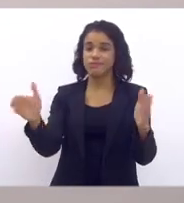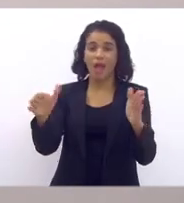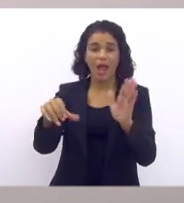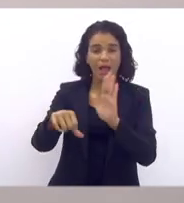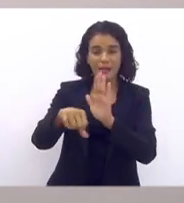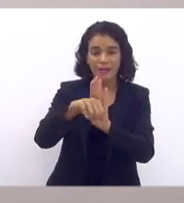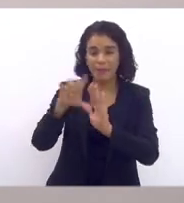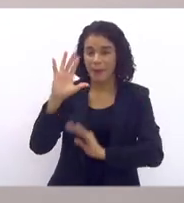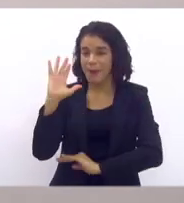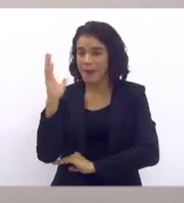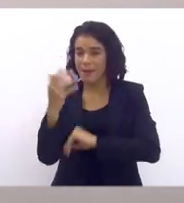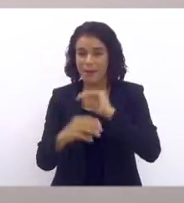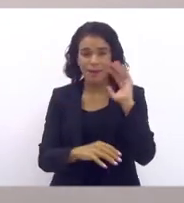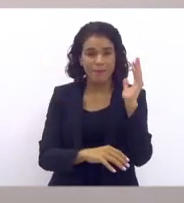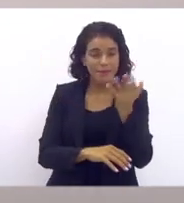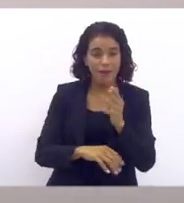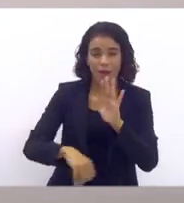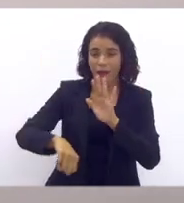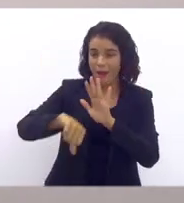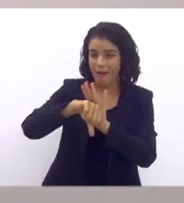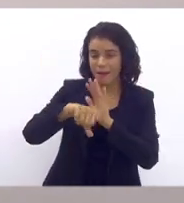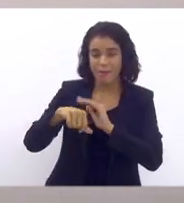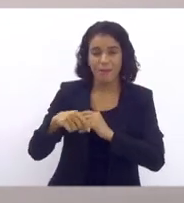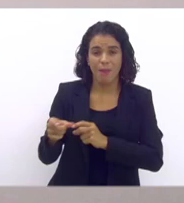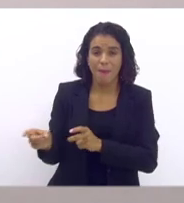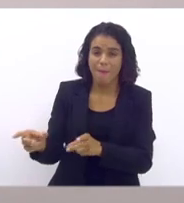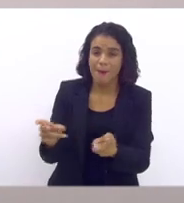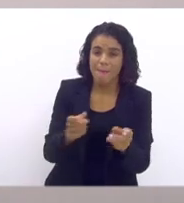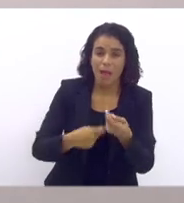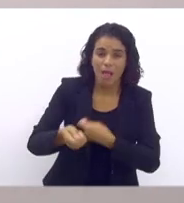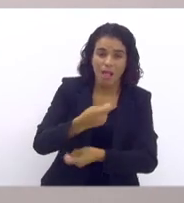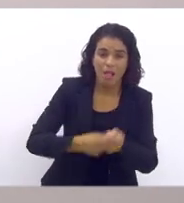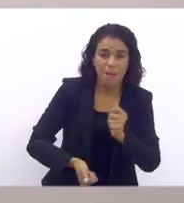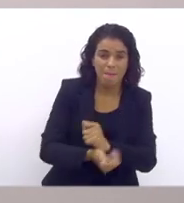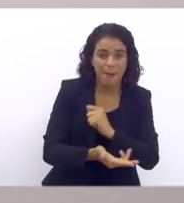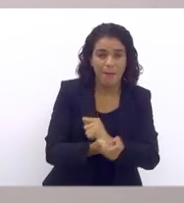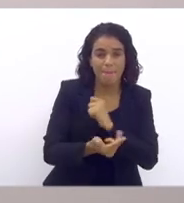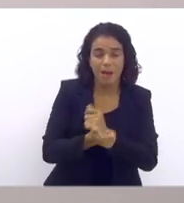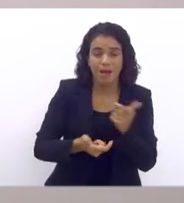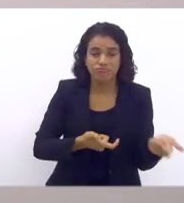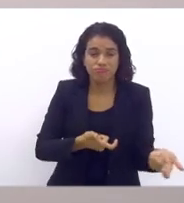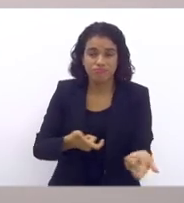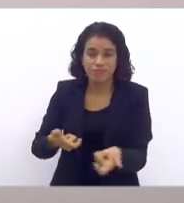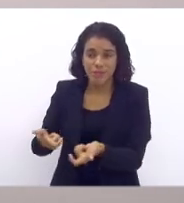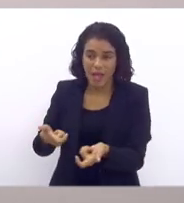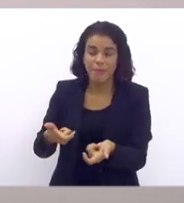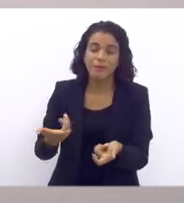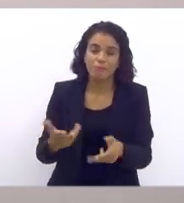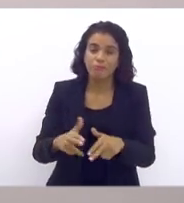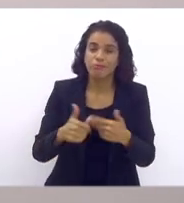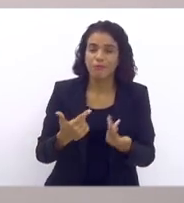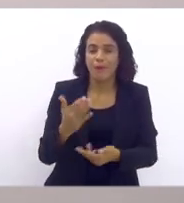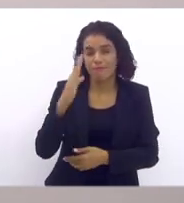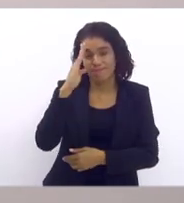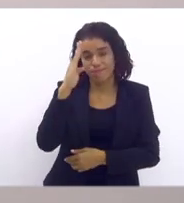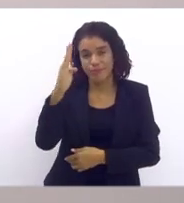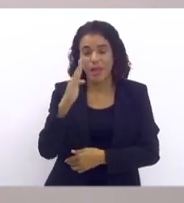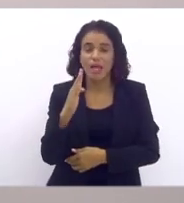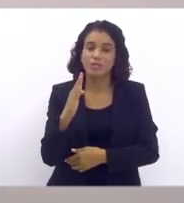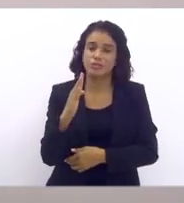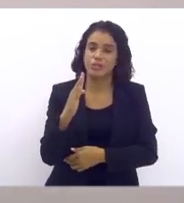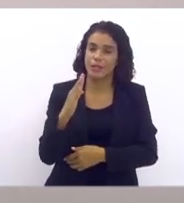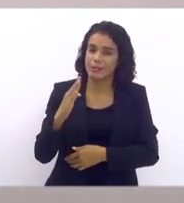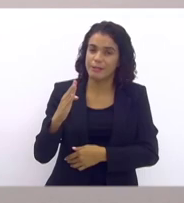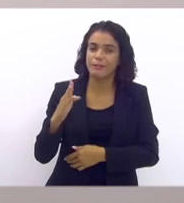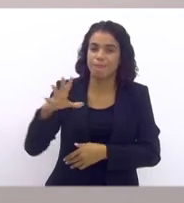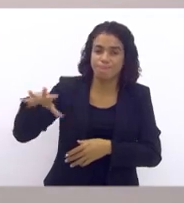ambientais aos crimes com ao contrabando ao tráfico de drogas e armas Então acho que é fundamental a gente colocar a cidade do Rio de Janeiro nesse